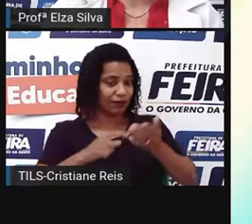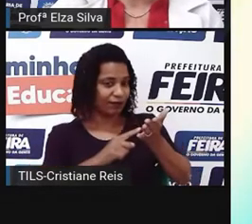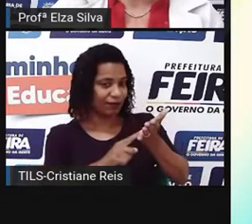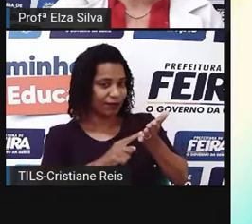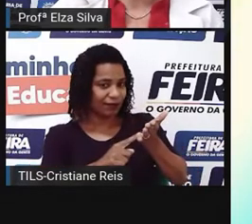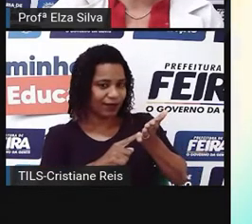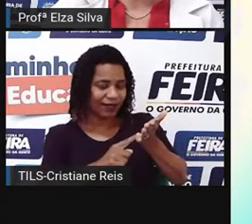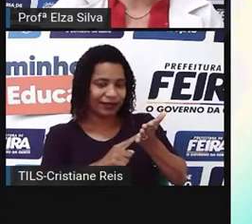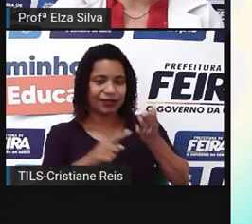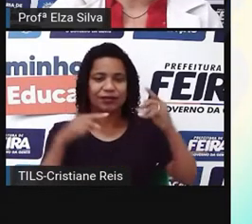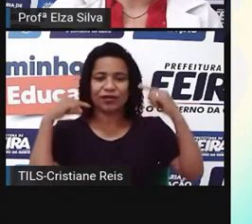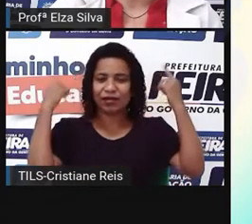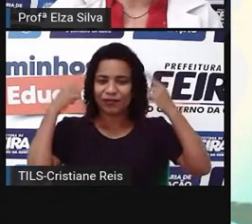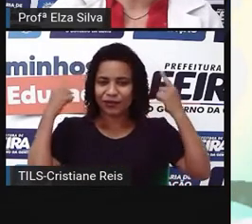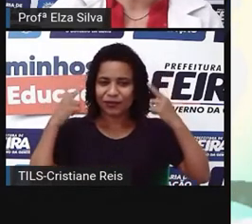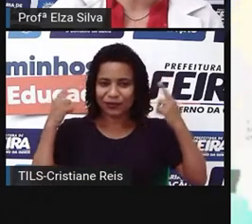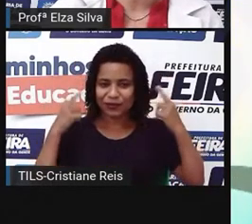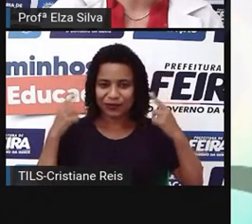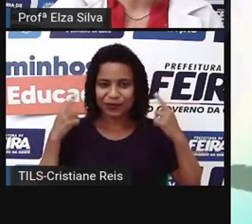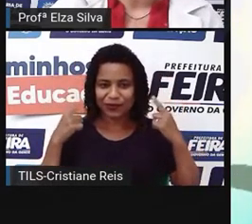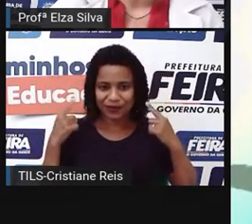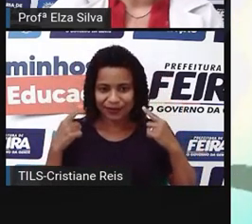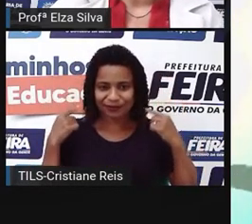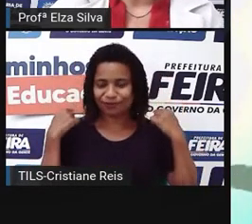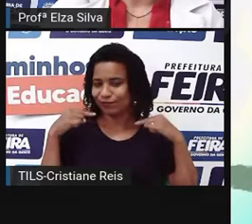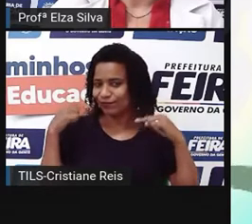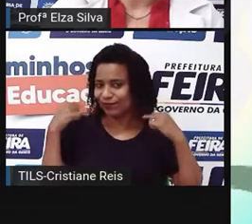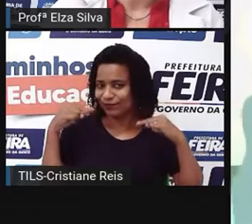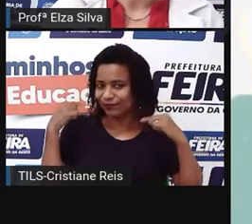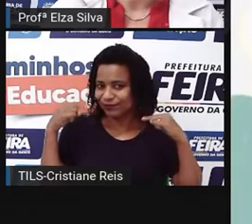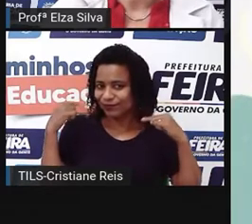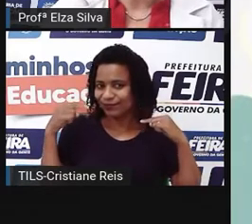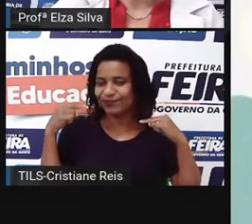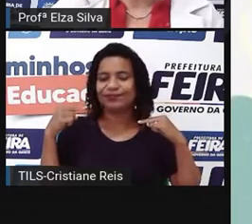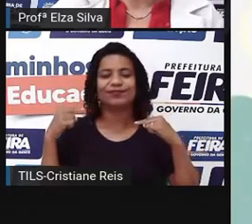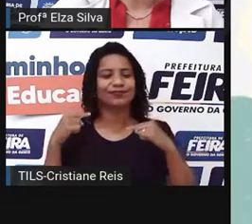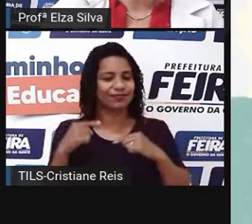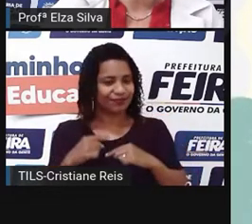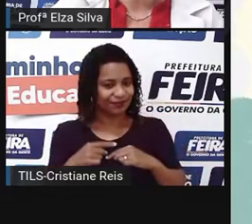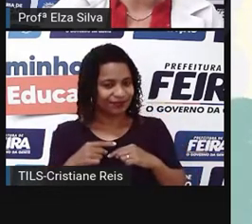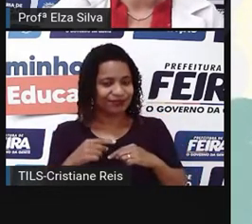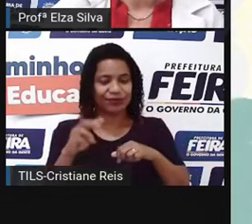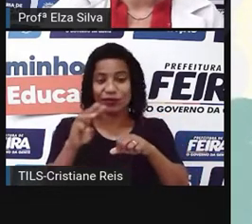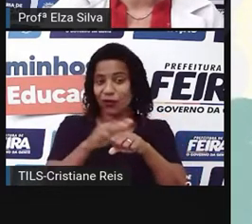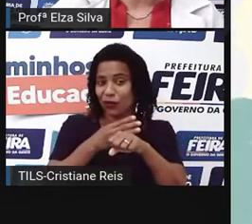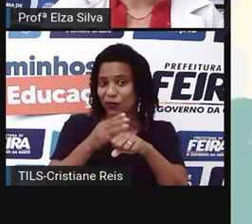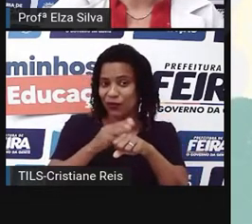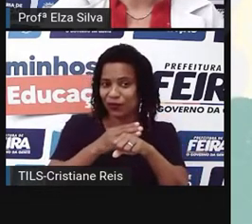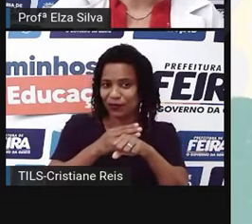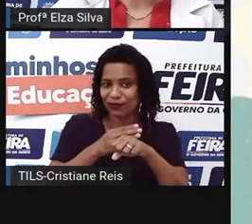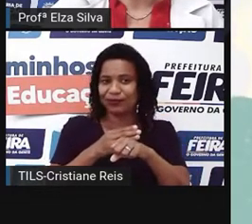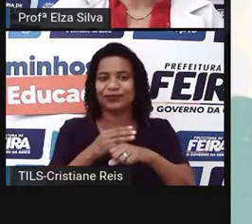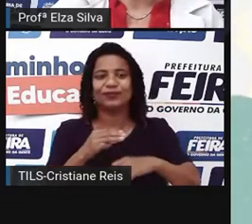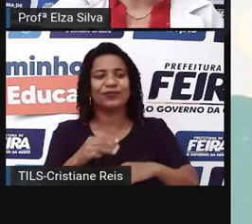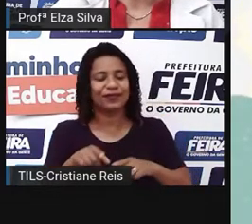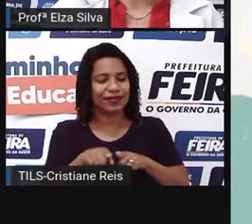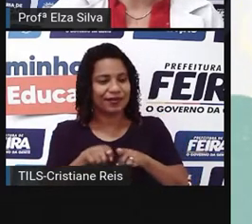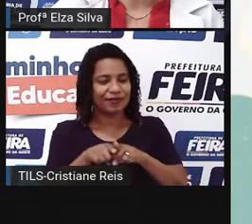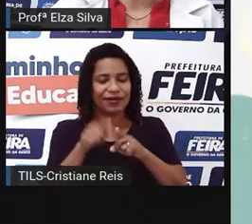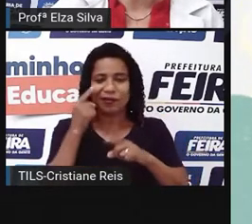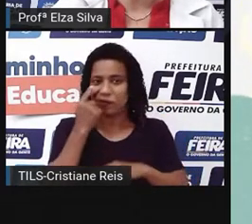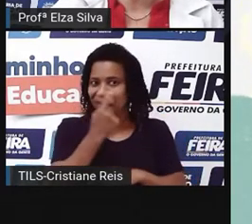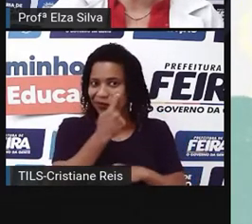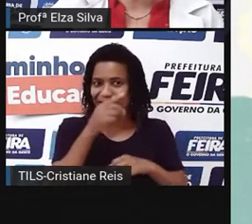cabelos crespos, de tamanho médio, ondulados, castanho. Meus olhos também são